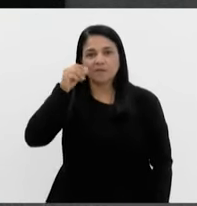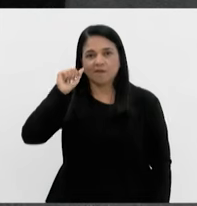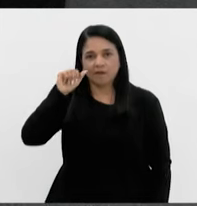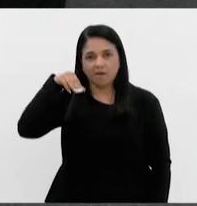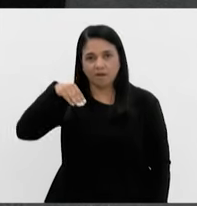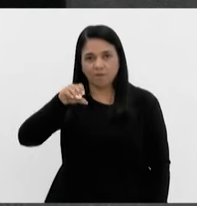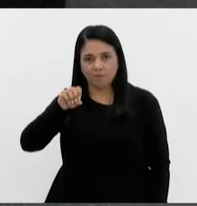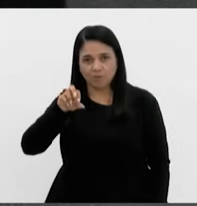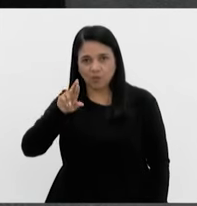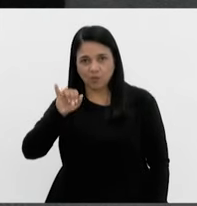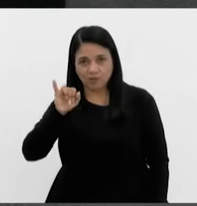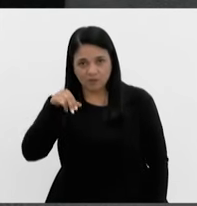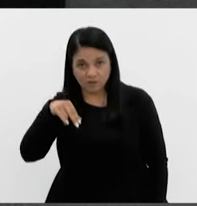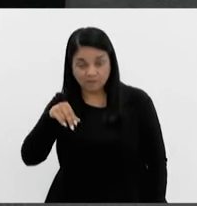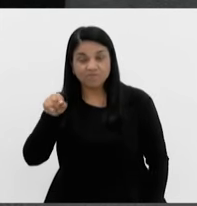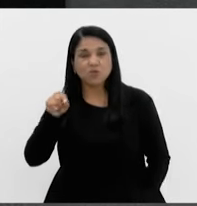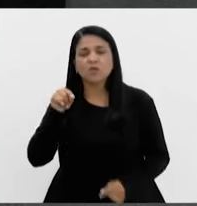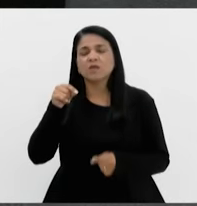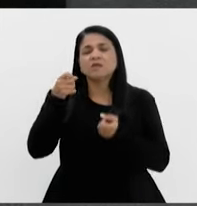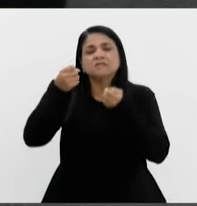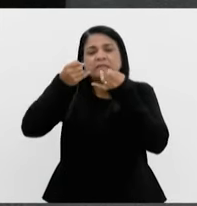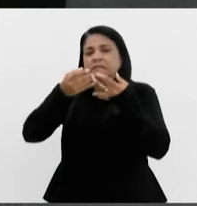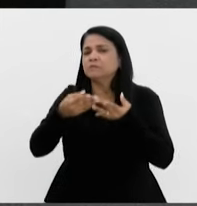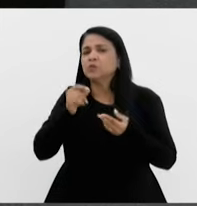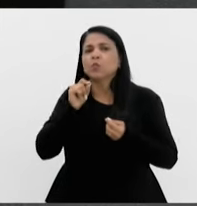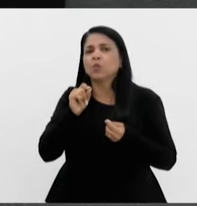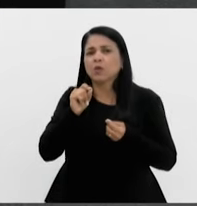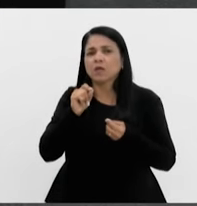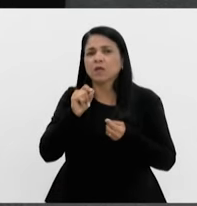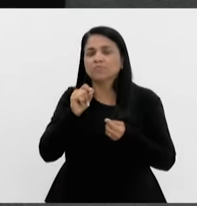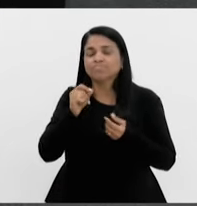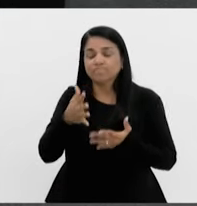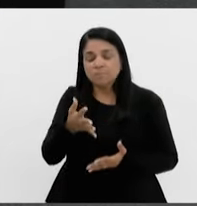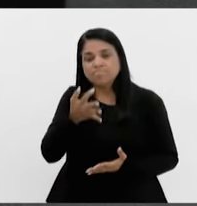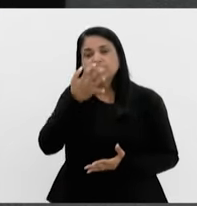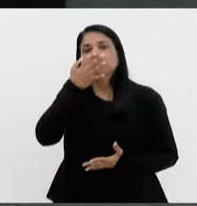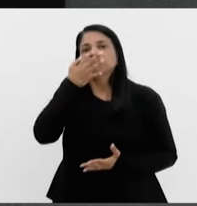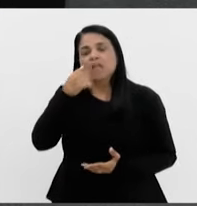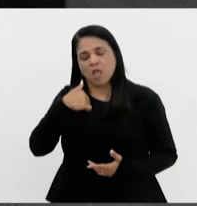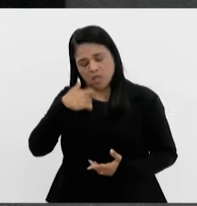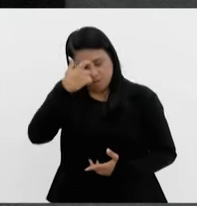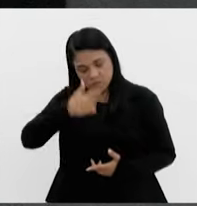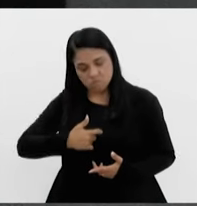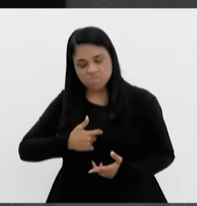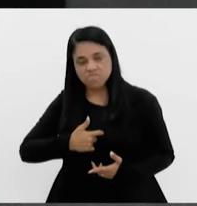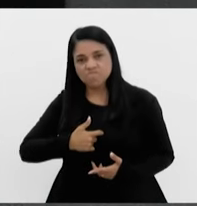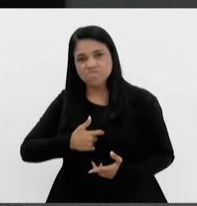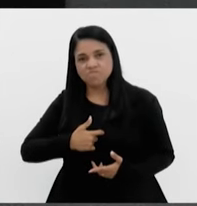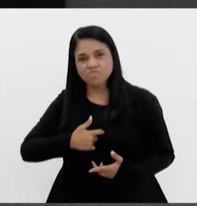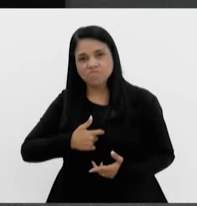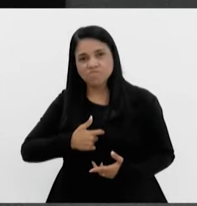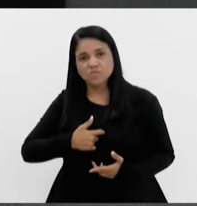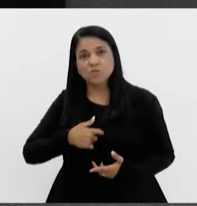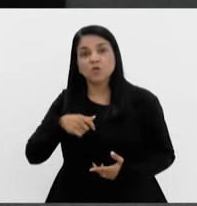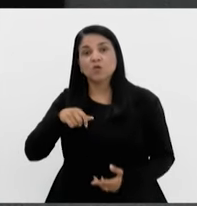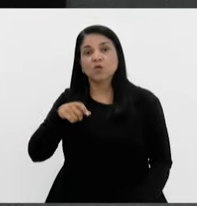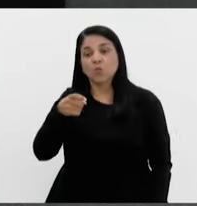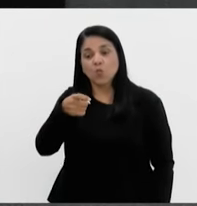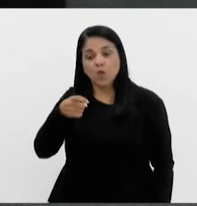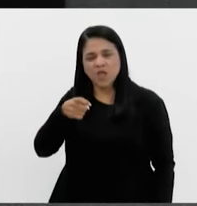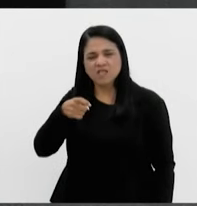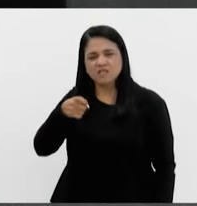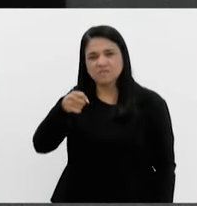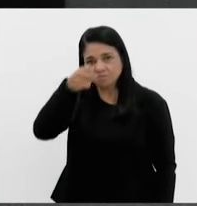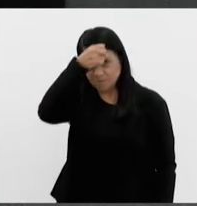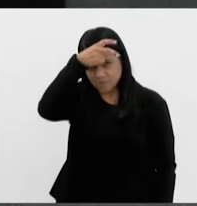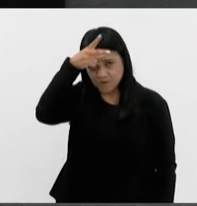ele falava sobre algo que me causa perplexidade saber que o Senor Rodrigo Neves